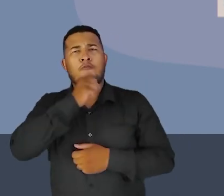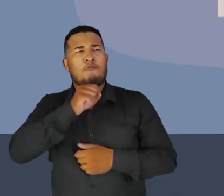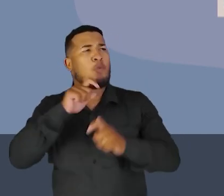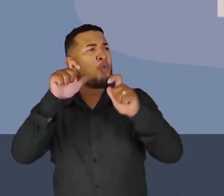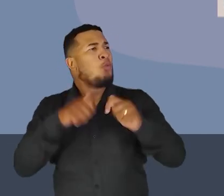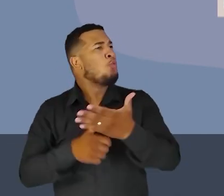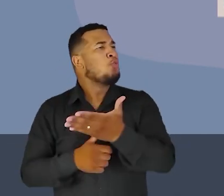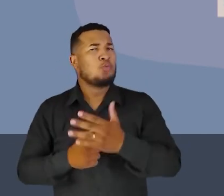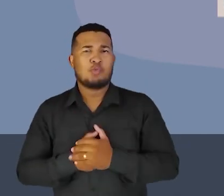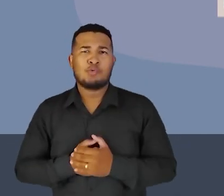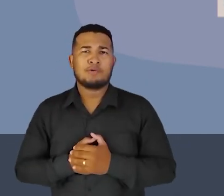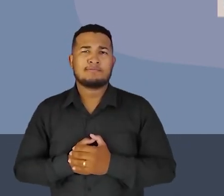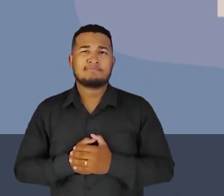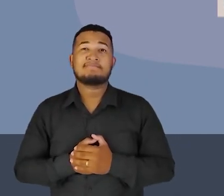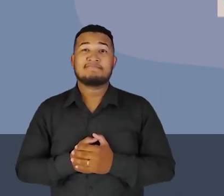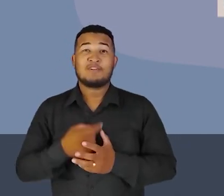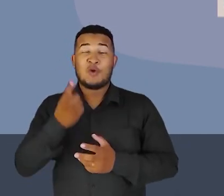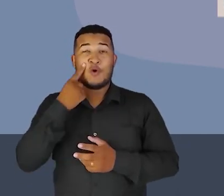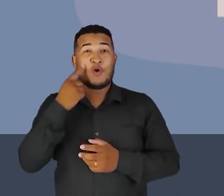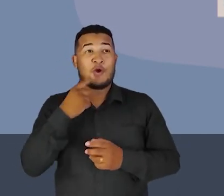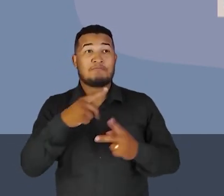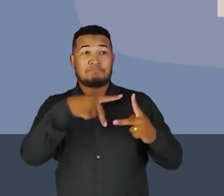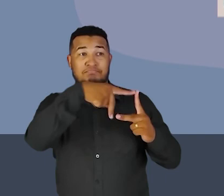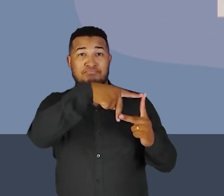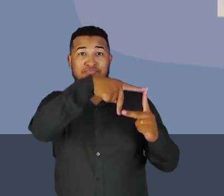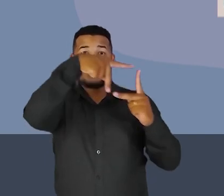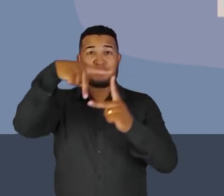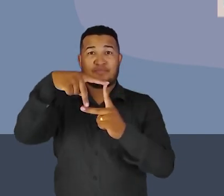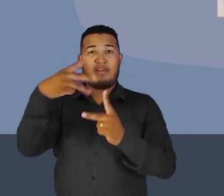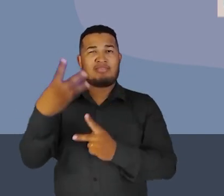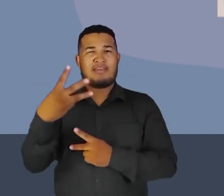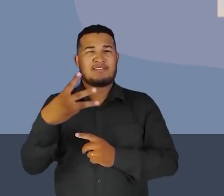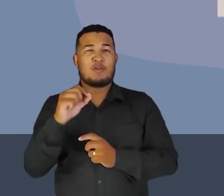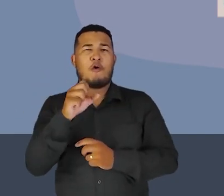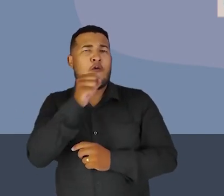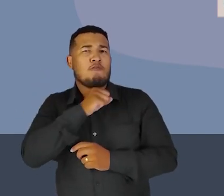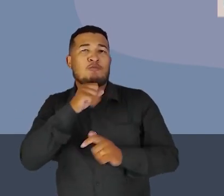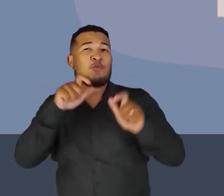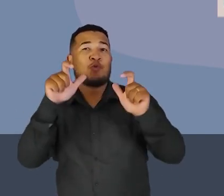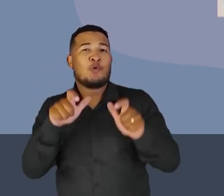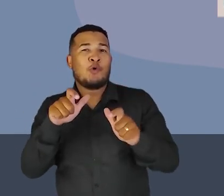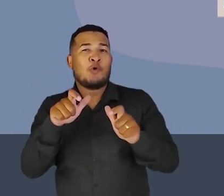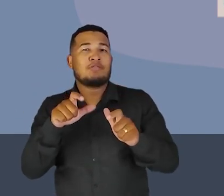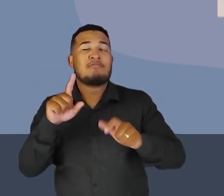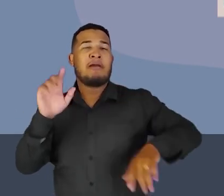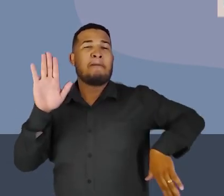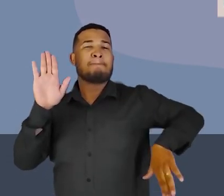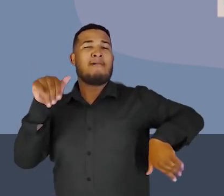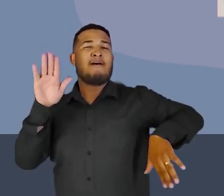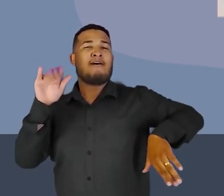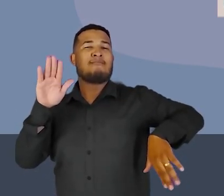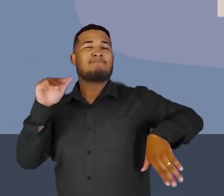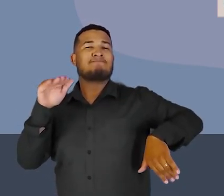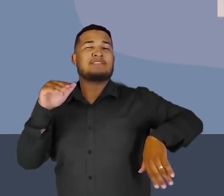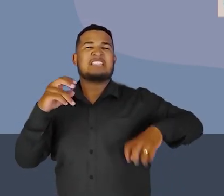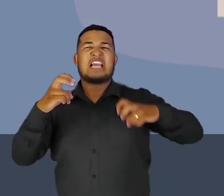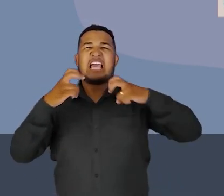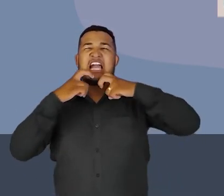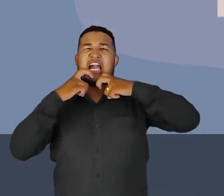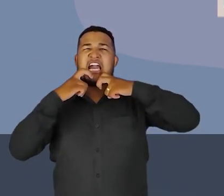vovô? Olha lá no terceiro quadrinho, onde está o vovô? Na praia,